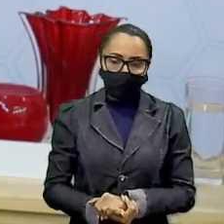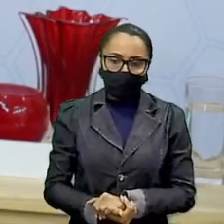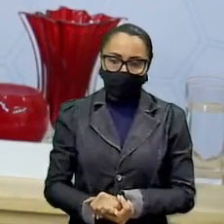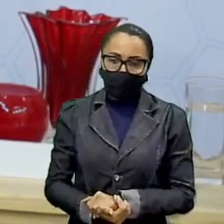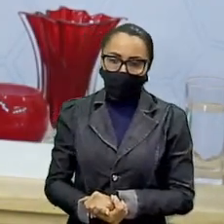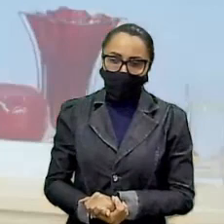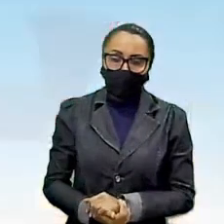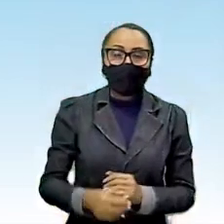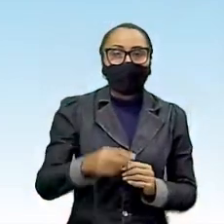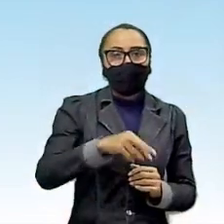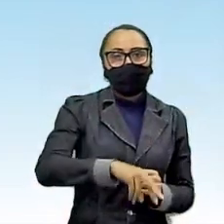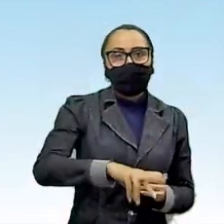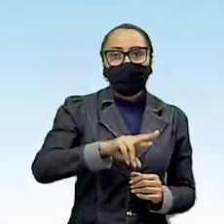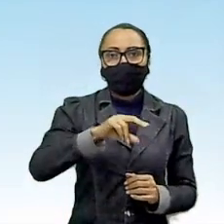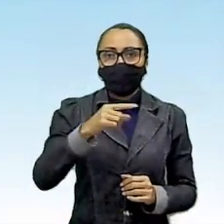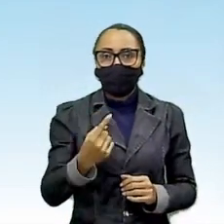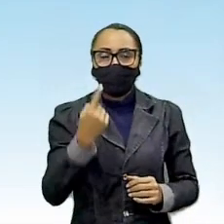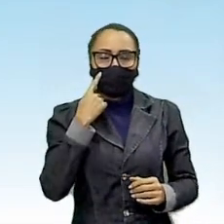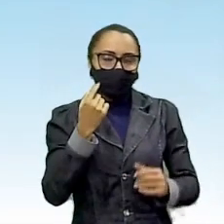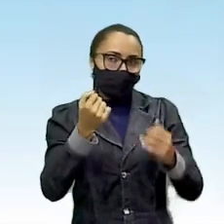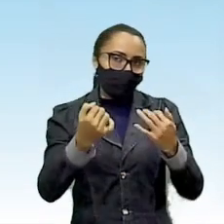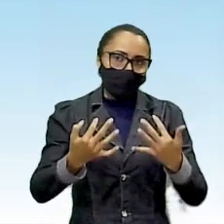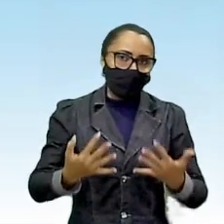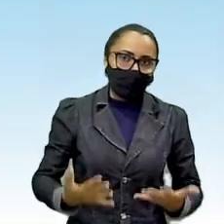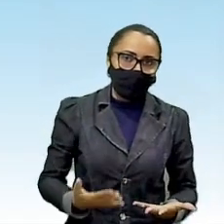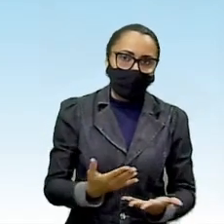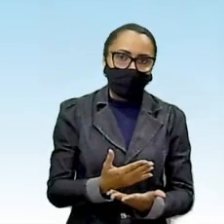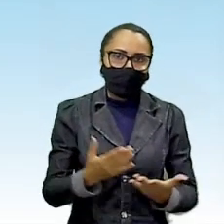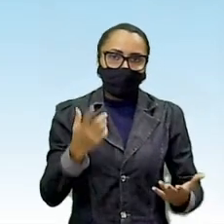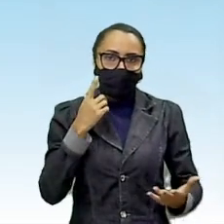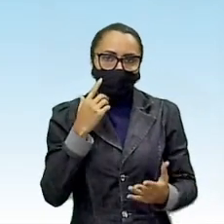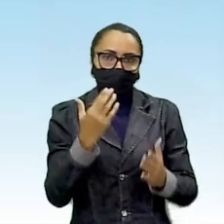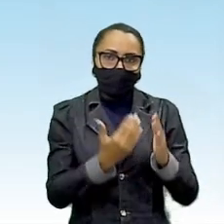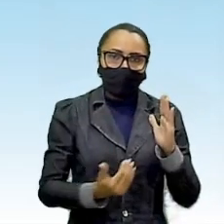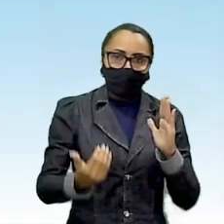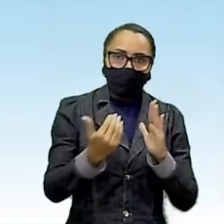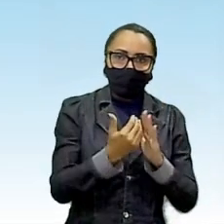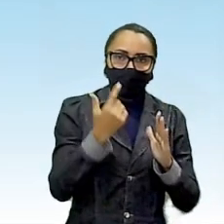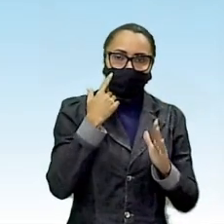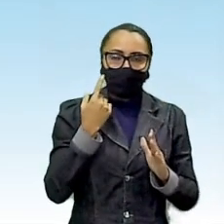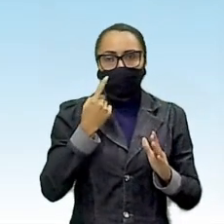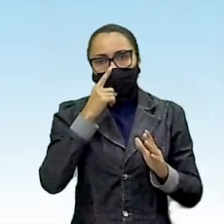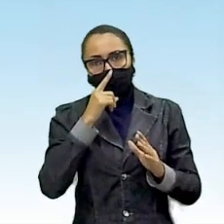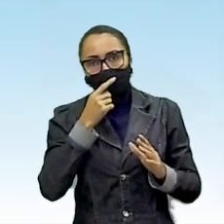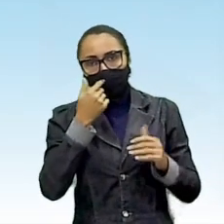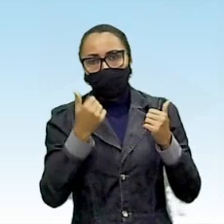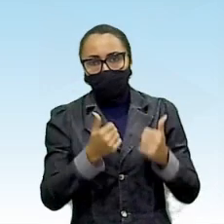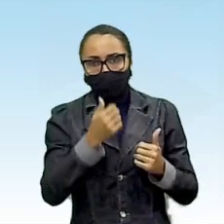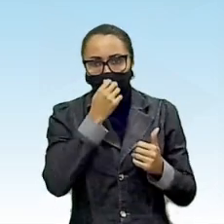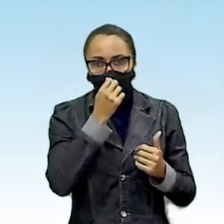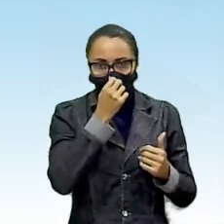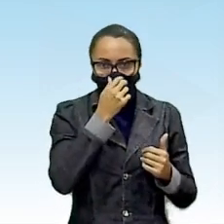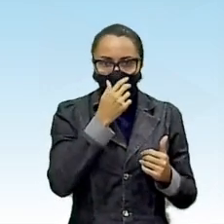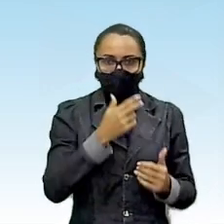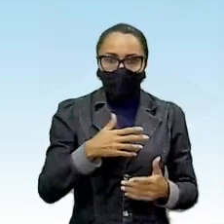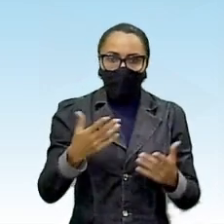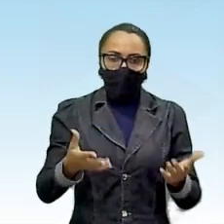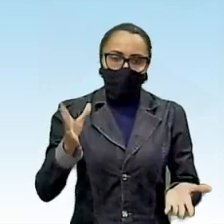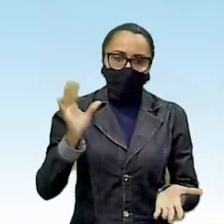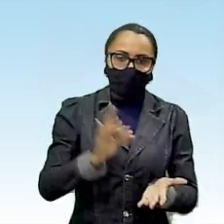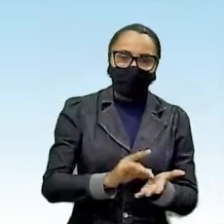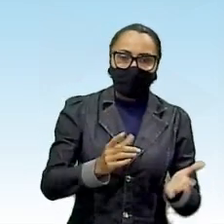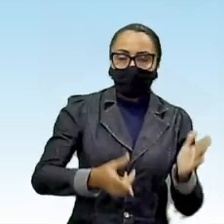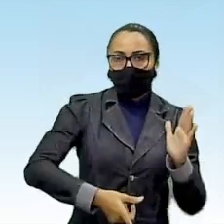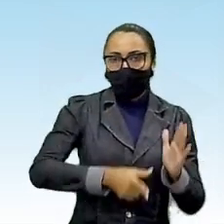aí, a NR1, ele traz essa necessidade do levantamento preliminar de perigos, né? Que deve ser realizado